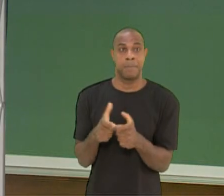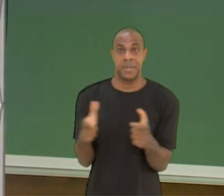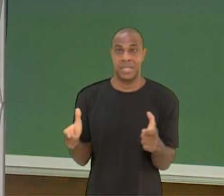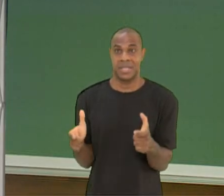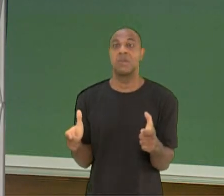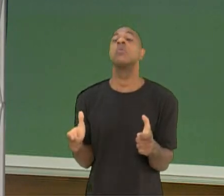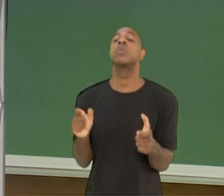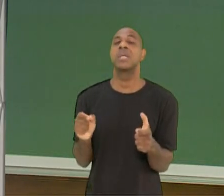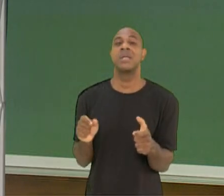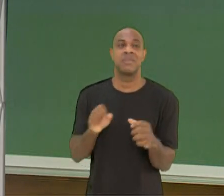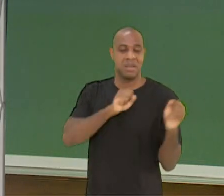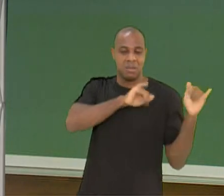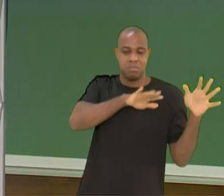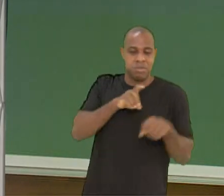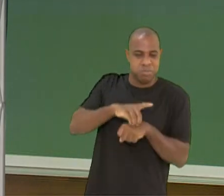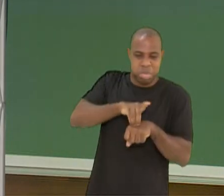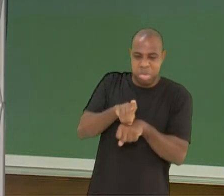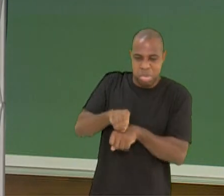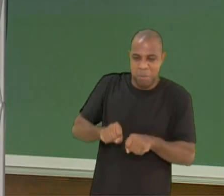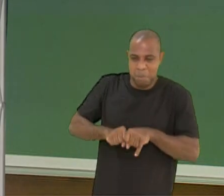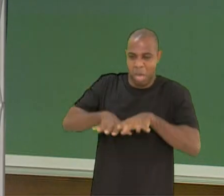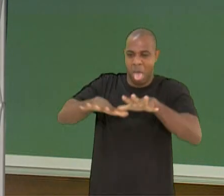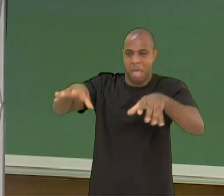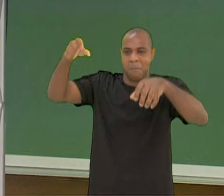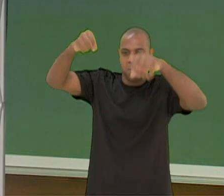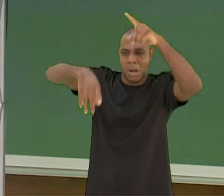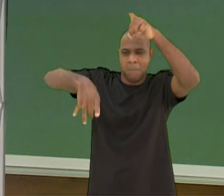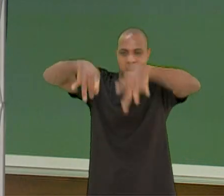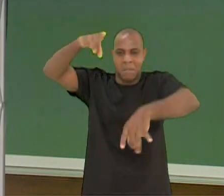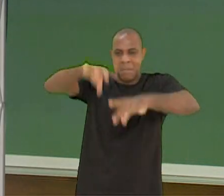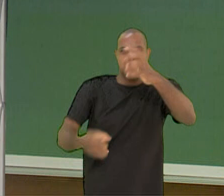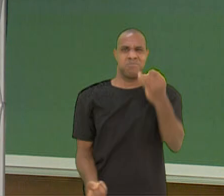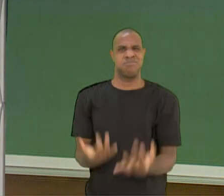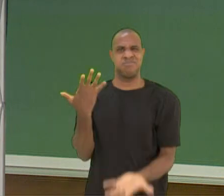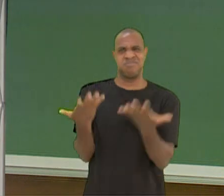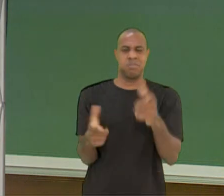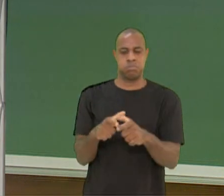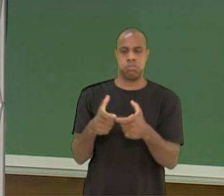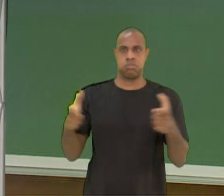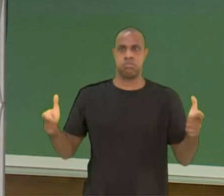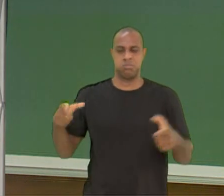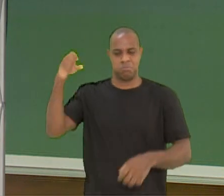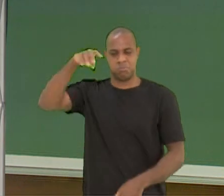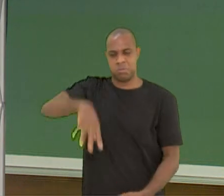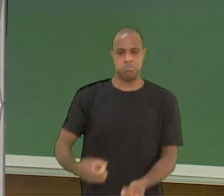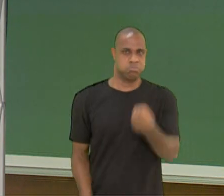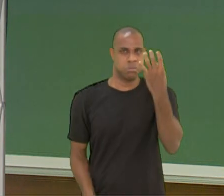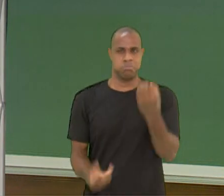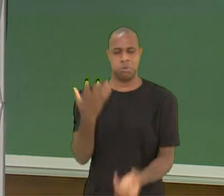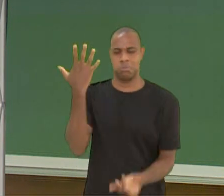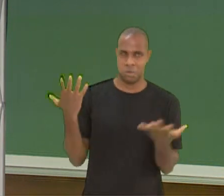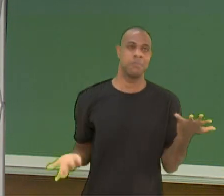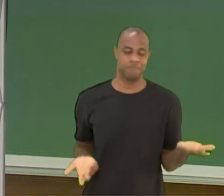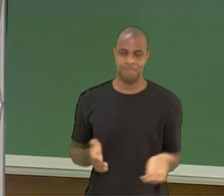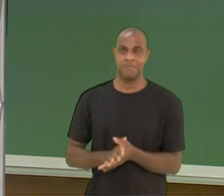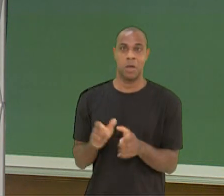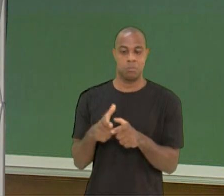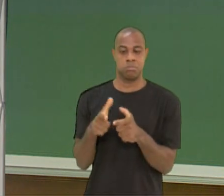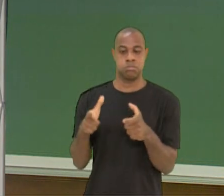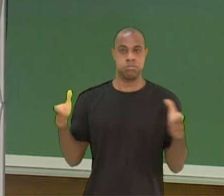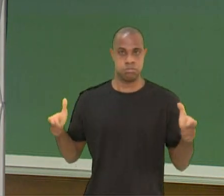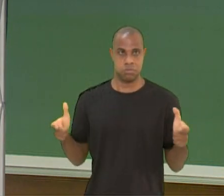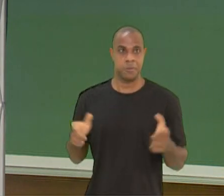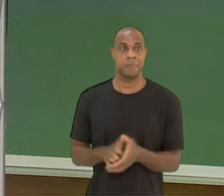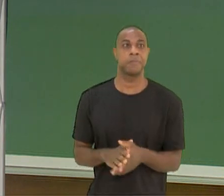ataques terroristas espalhados pelo mundo. Em outubro de 2019, os Estados Unidos anunciaram que o Abu Bakr